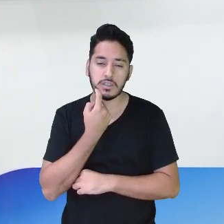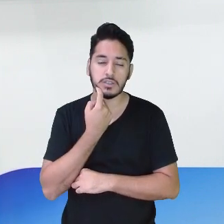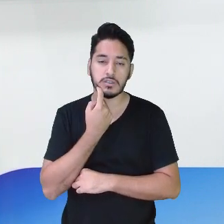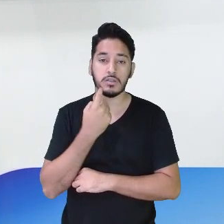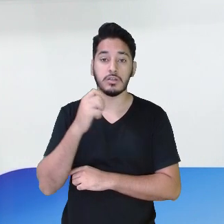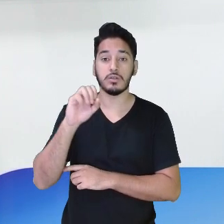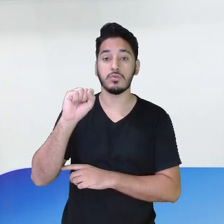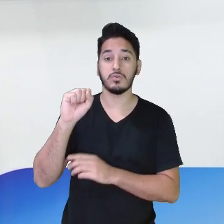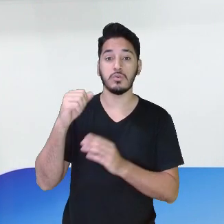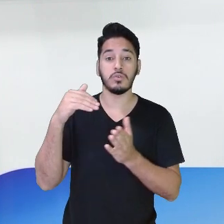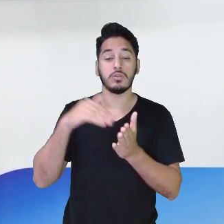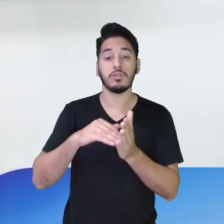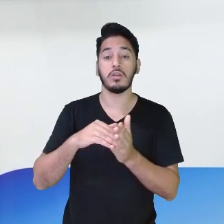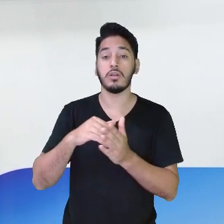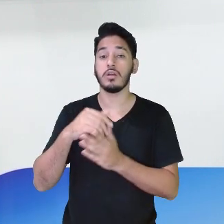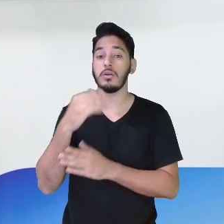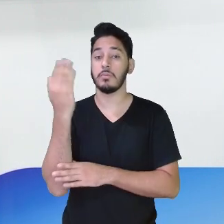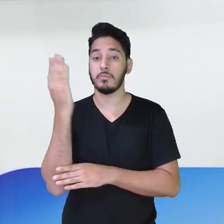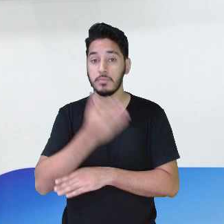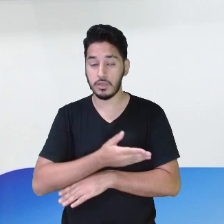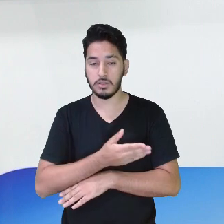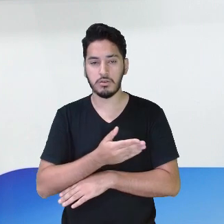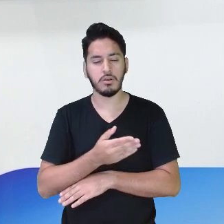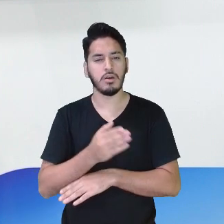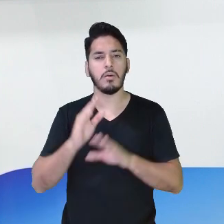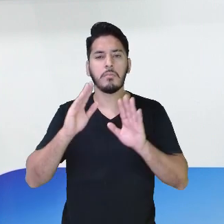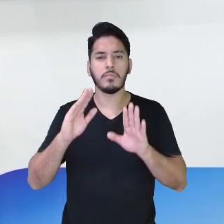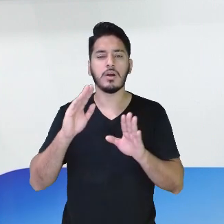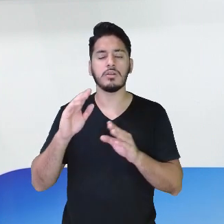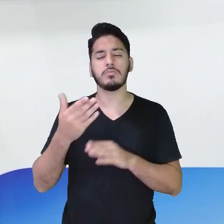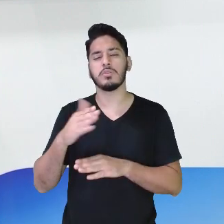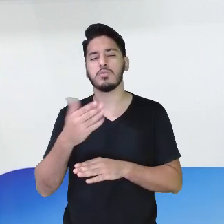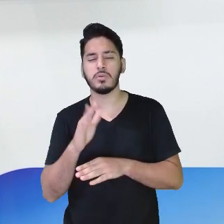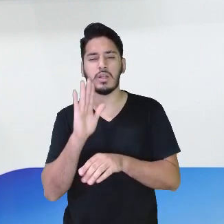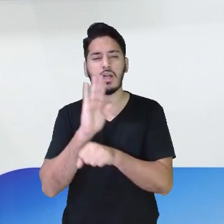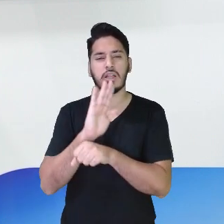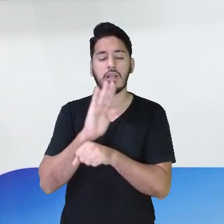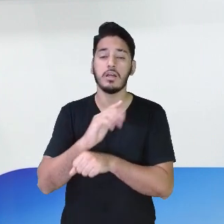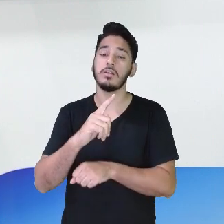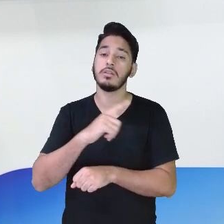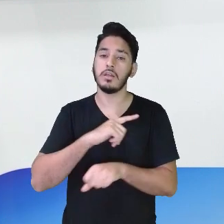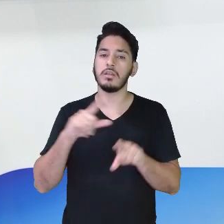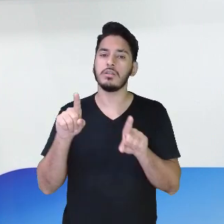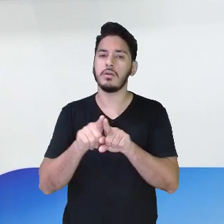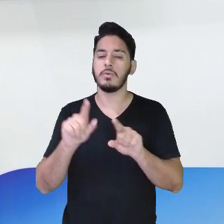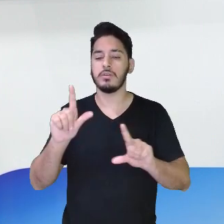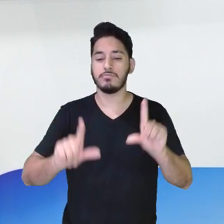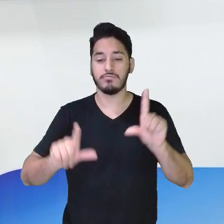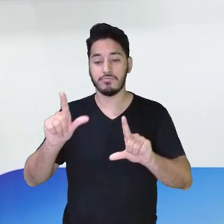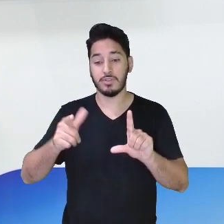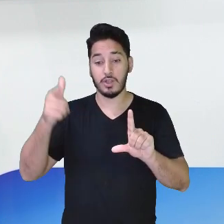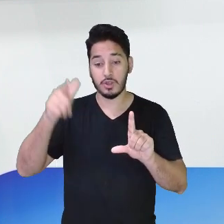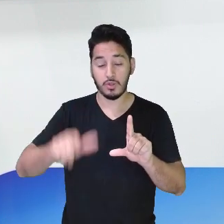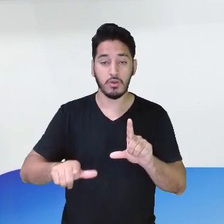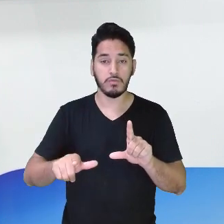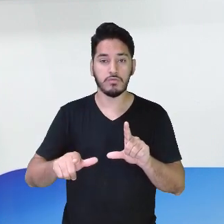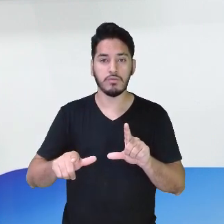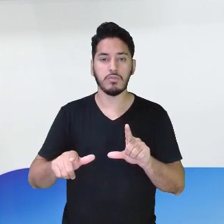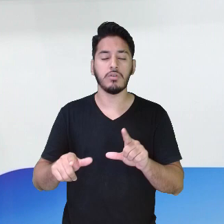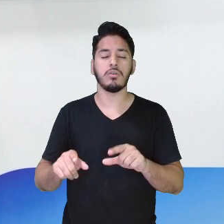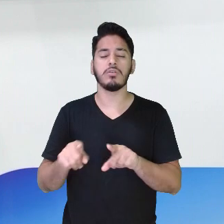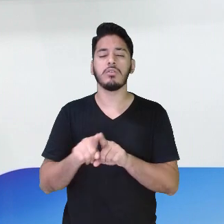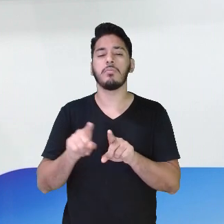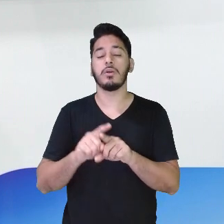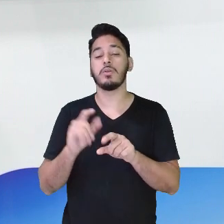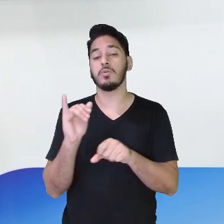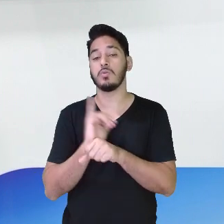às 18 horas tem a reprise. Você pode assistir a aula novamente também pelo YouTube. Além da reprise, você pode assistir a